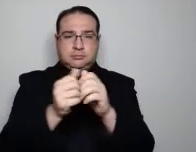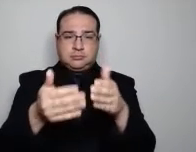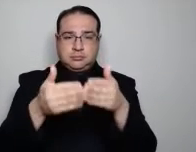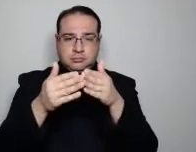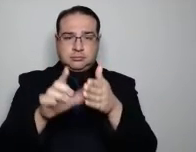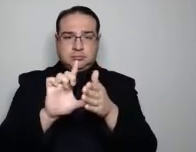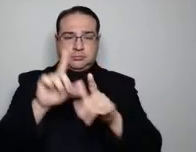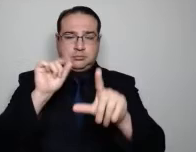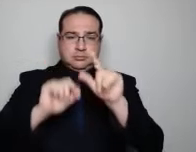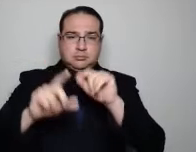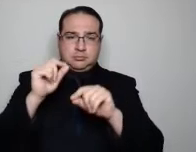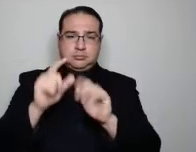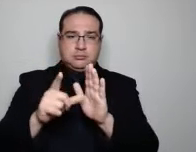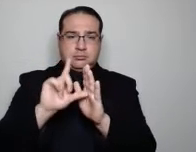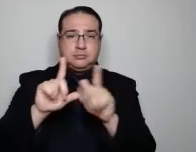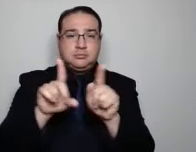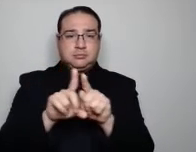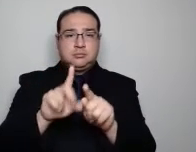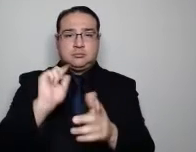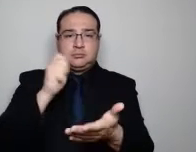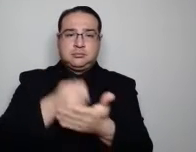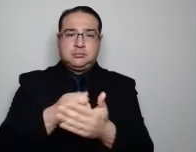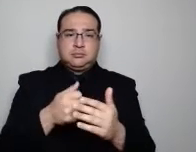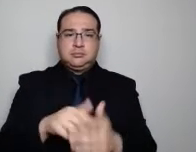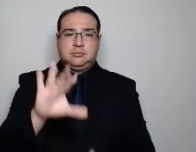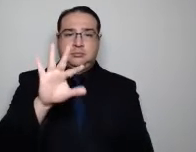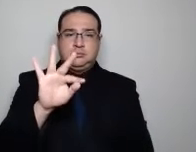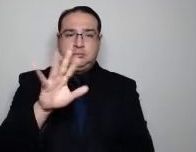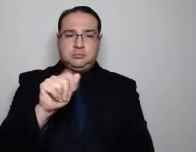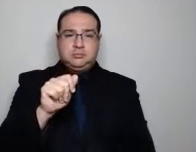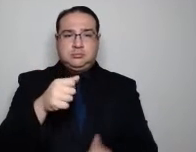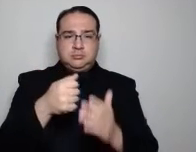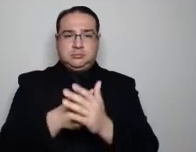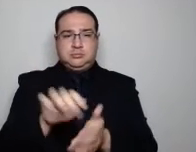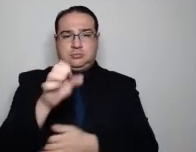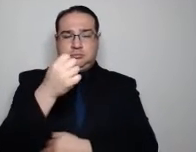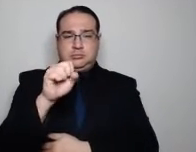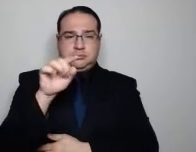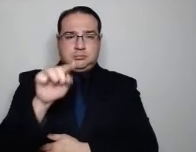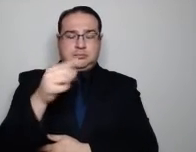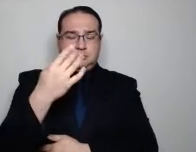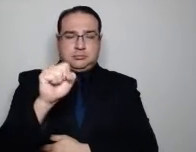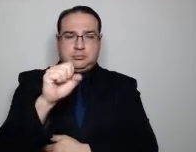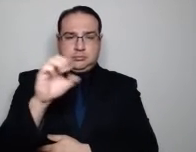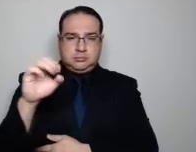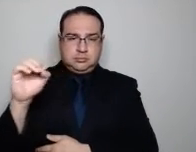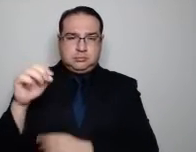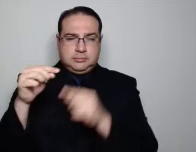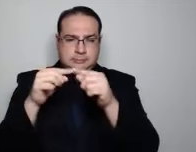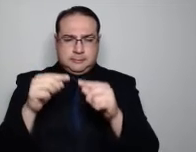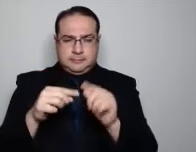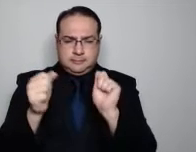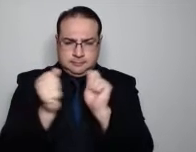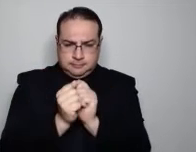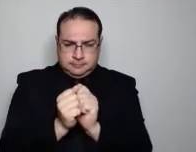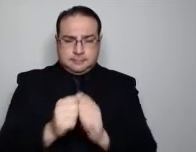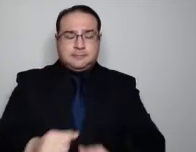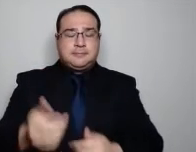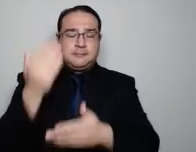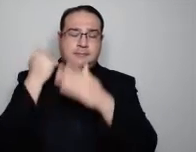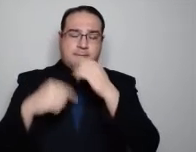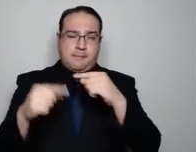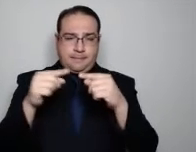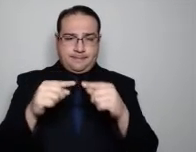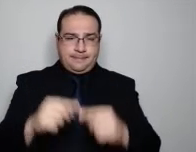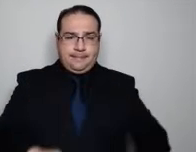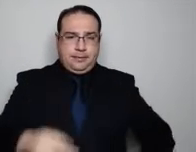Também mediante o pagamento da cota parte no valor de R$84.800, que esta era vigente à época do ajuizamento da